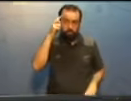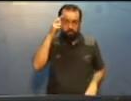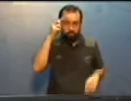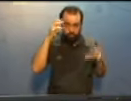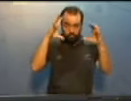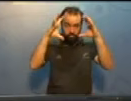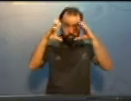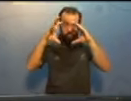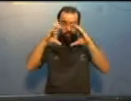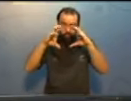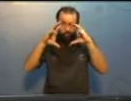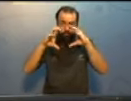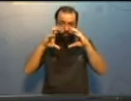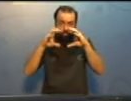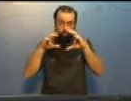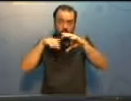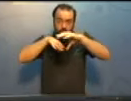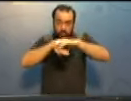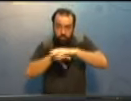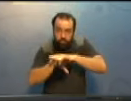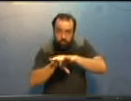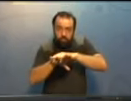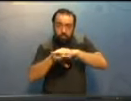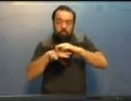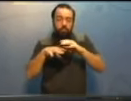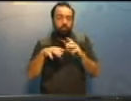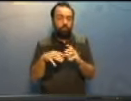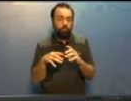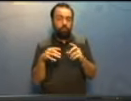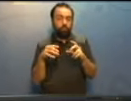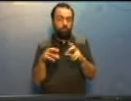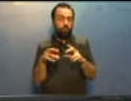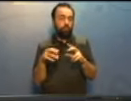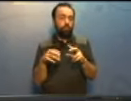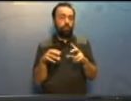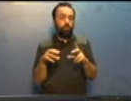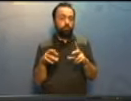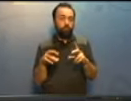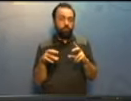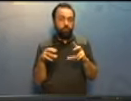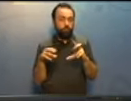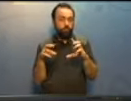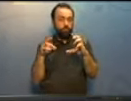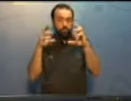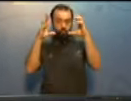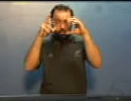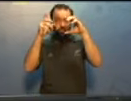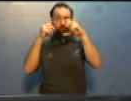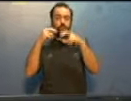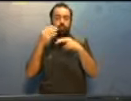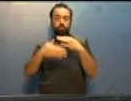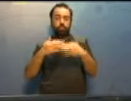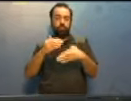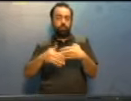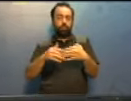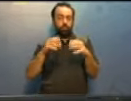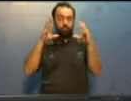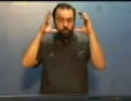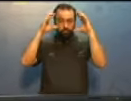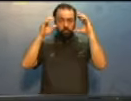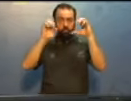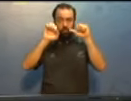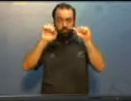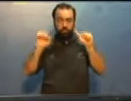cérebro. No cérebro, essas informações elas são armazenadas. Lembra que o nosso cérebro é o nosso computador central? E logo depois, o